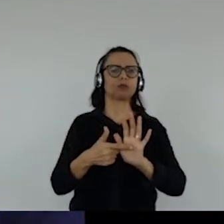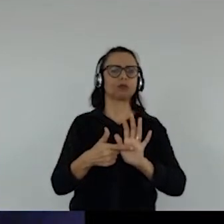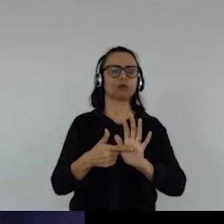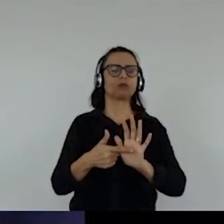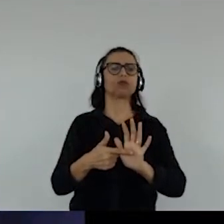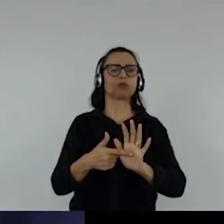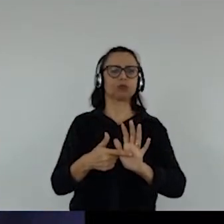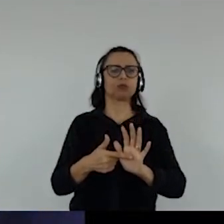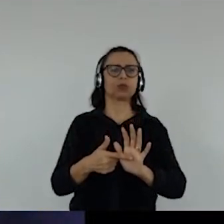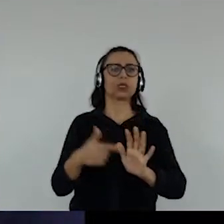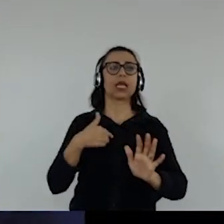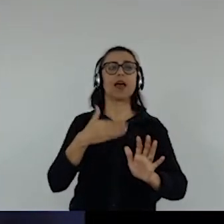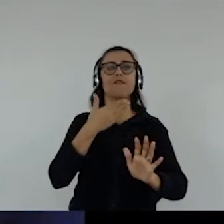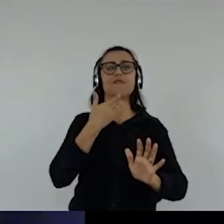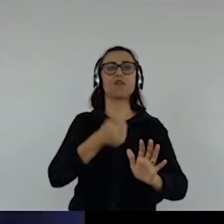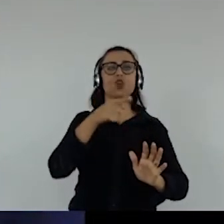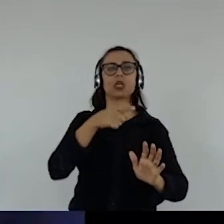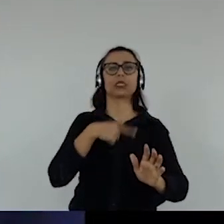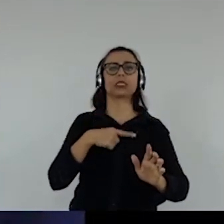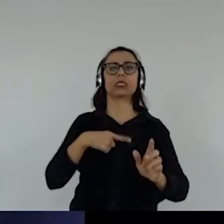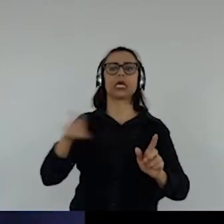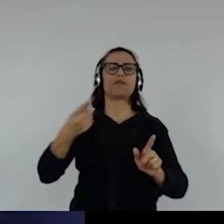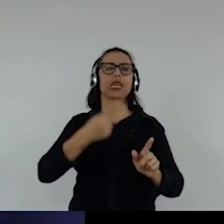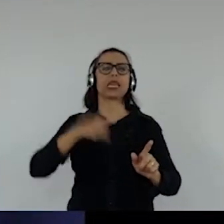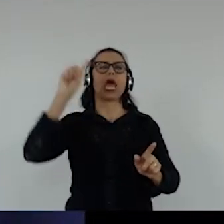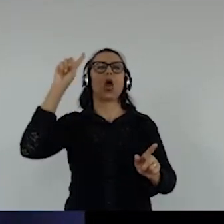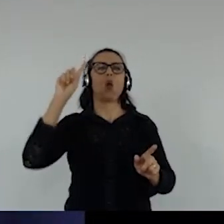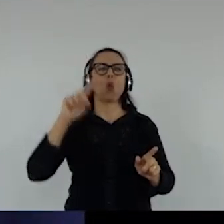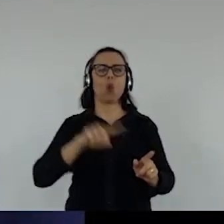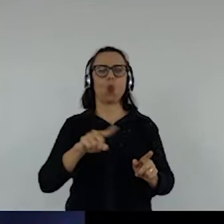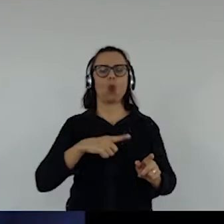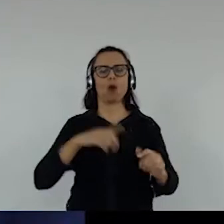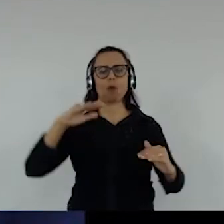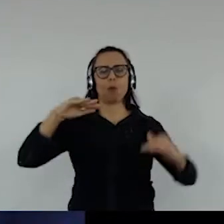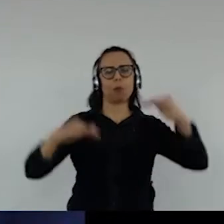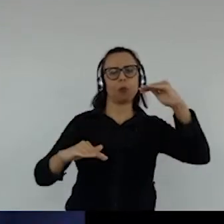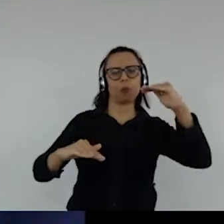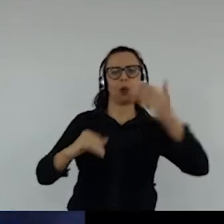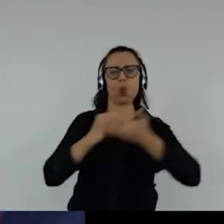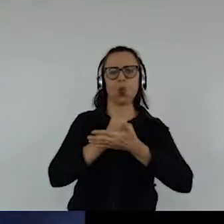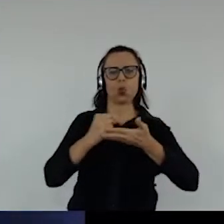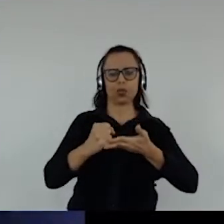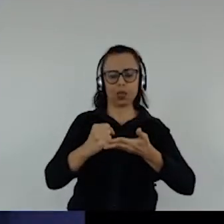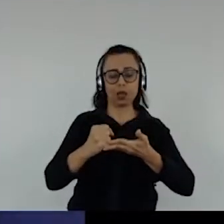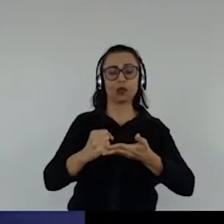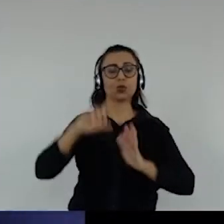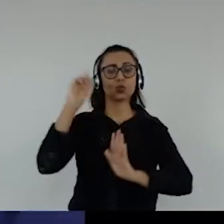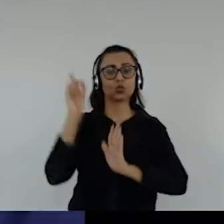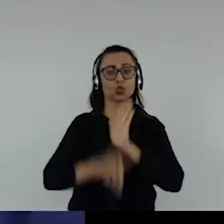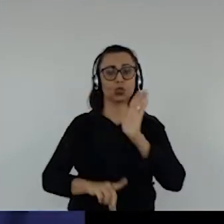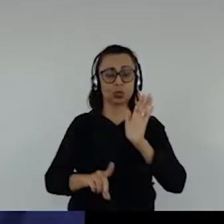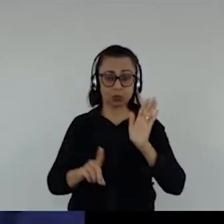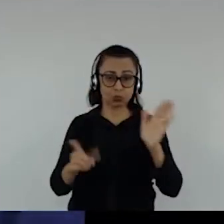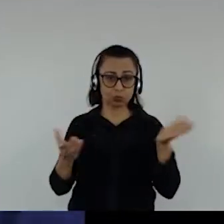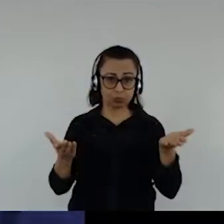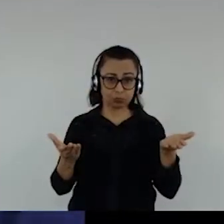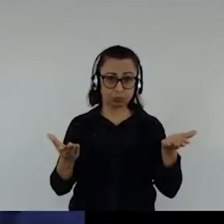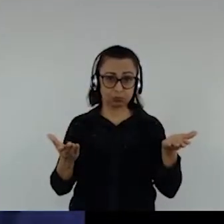sonegada pela parte favorecida, numa hipótese de desequilíbrio contratual, o direito de